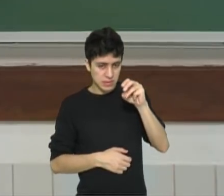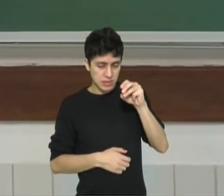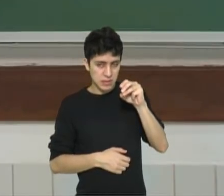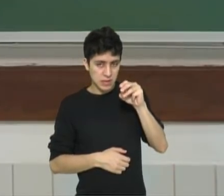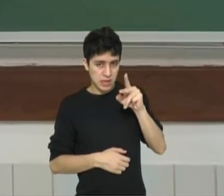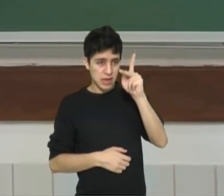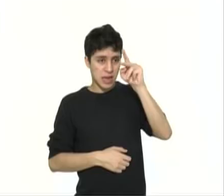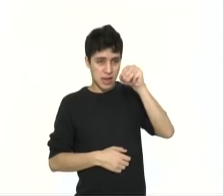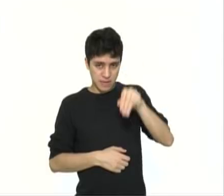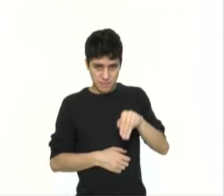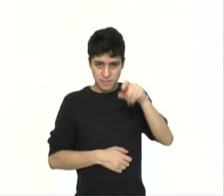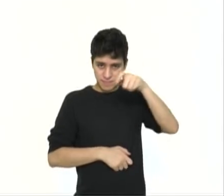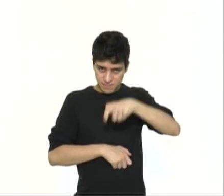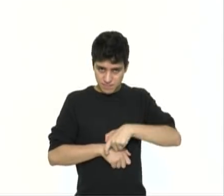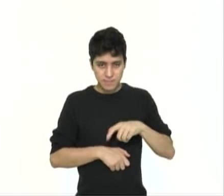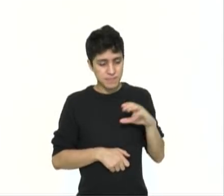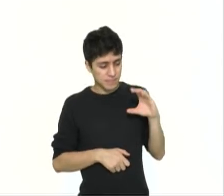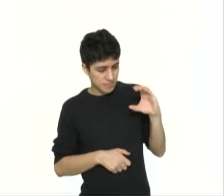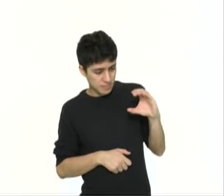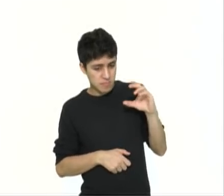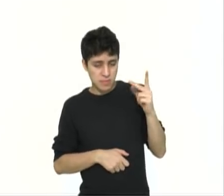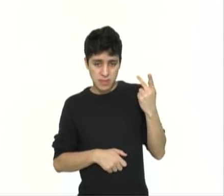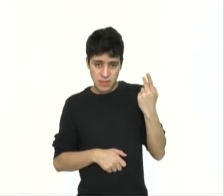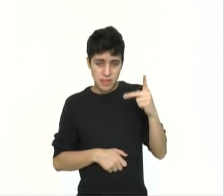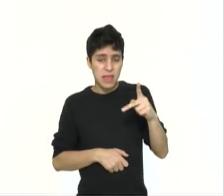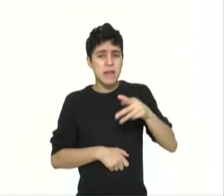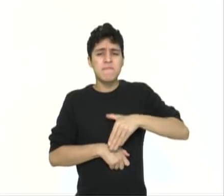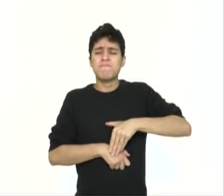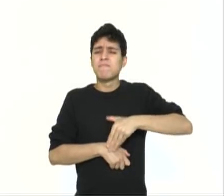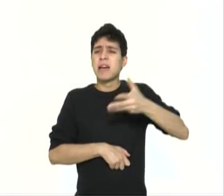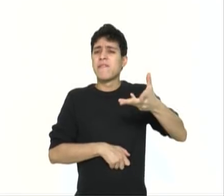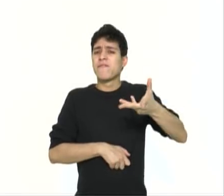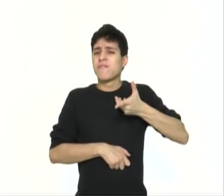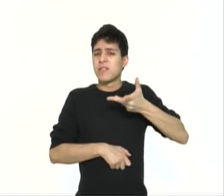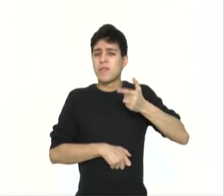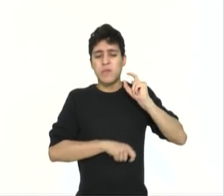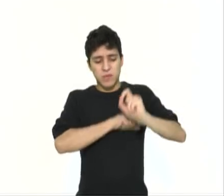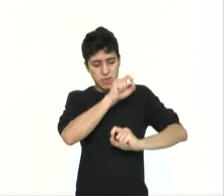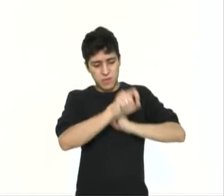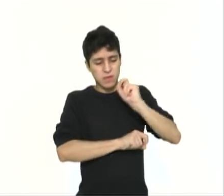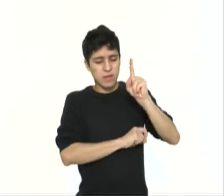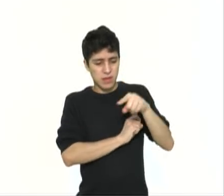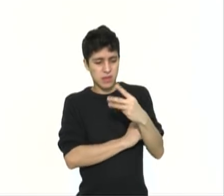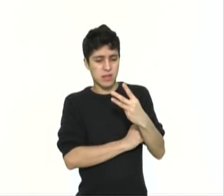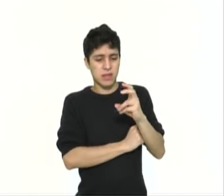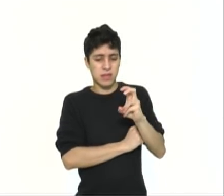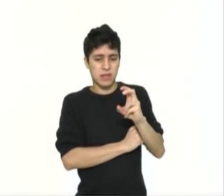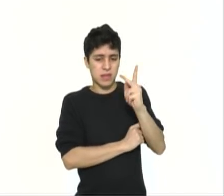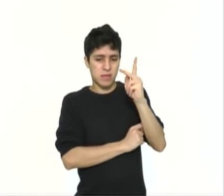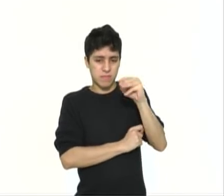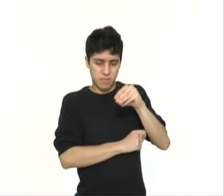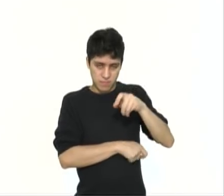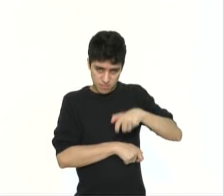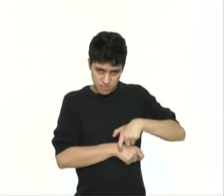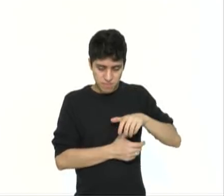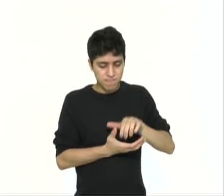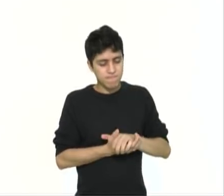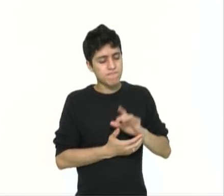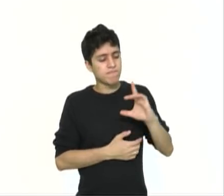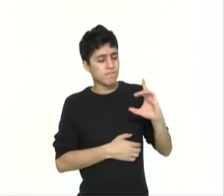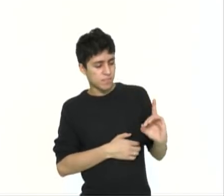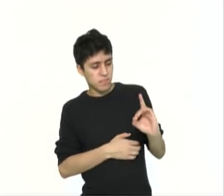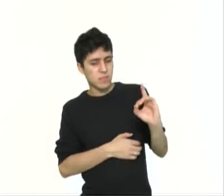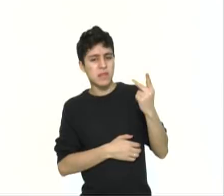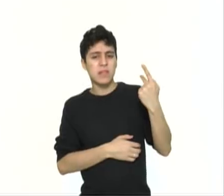hora. Opção C, sua maior velocidade foi de 35 km por hora. Ou a opção D,